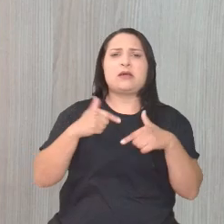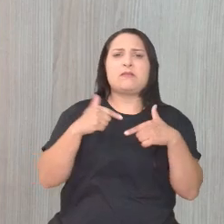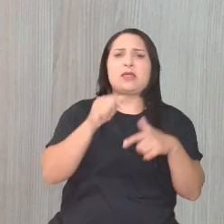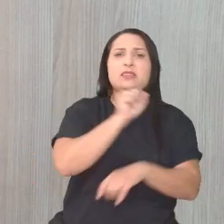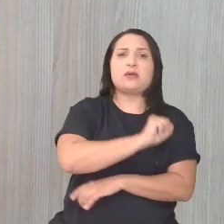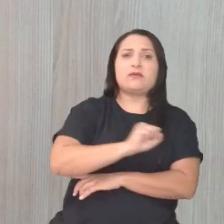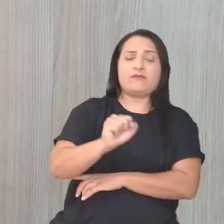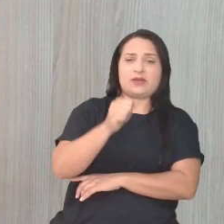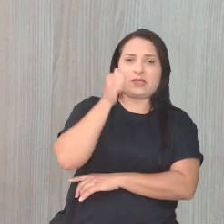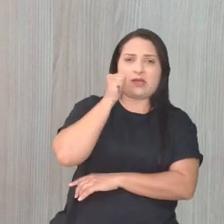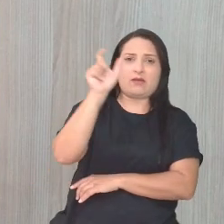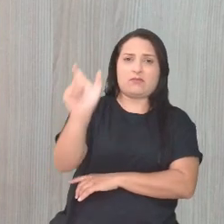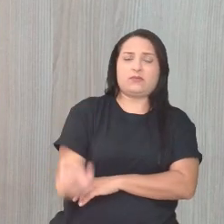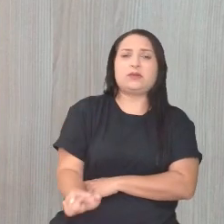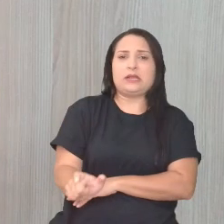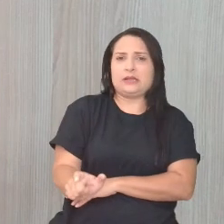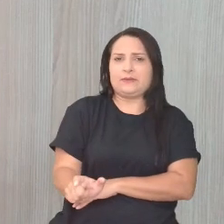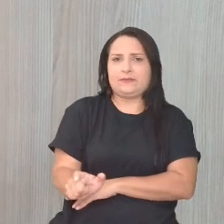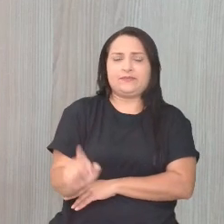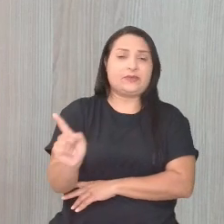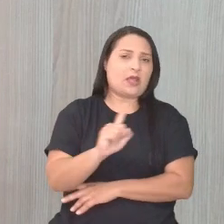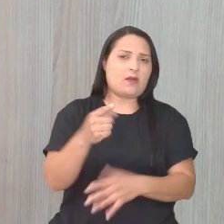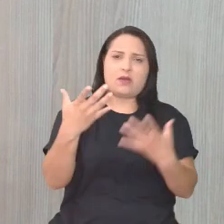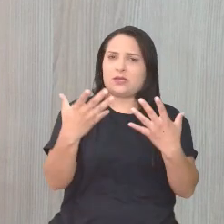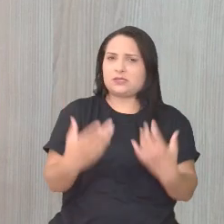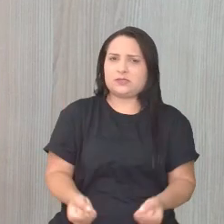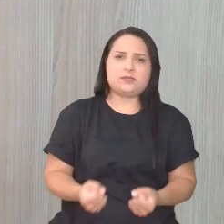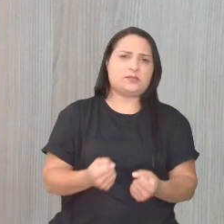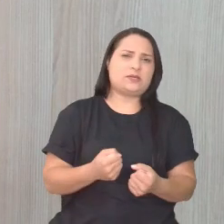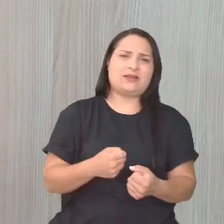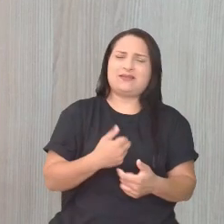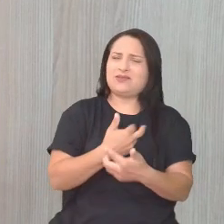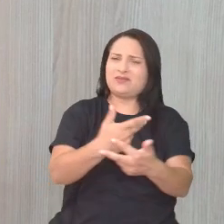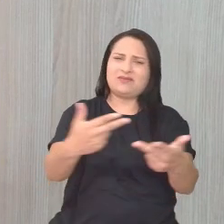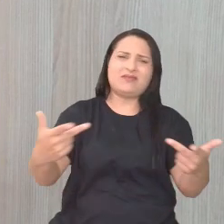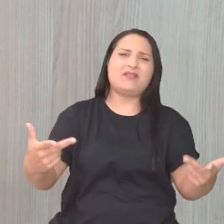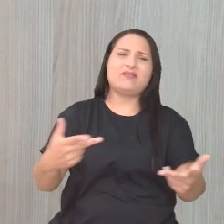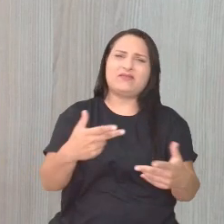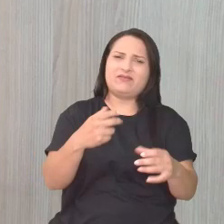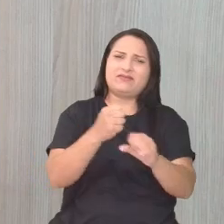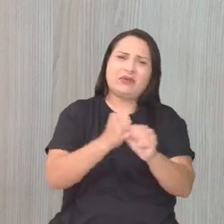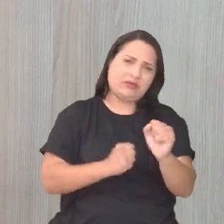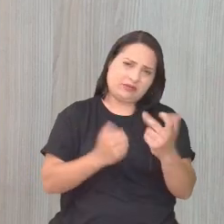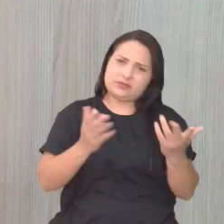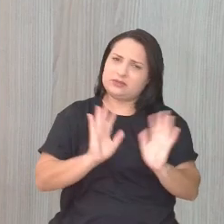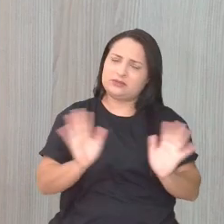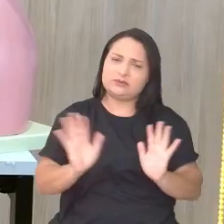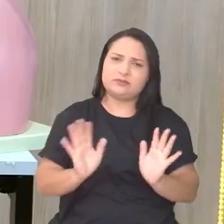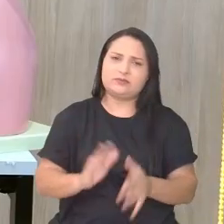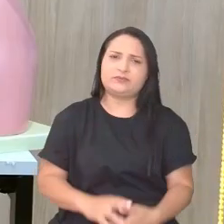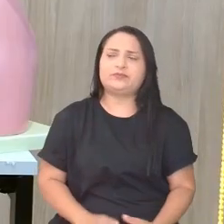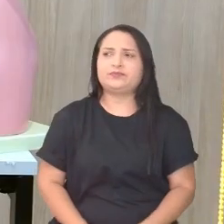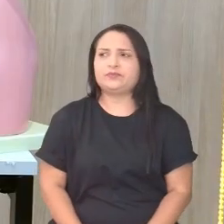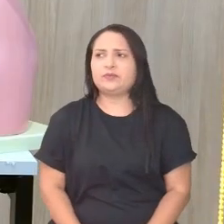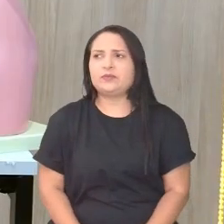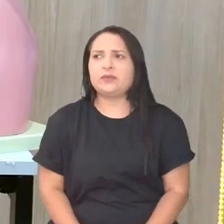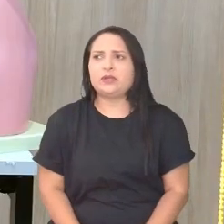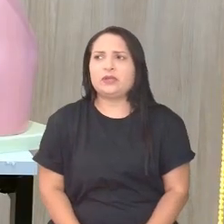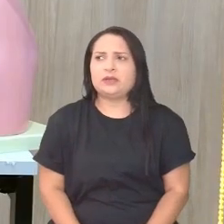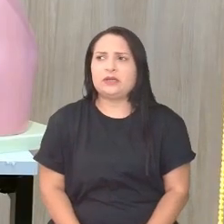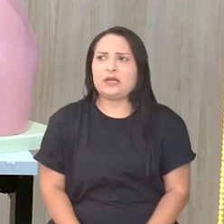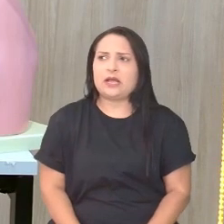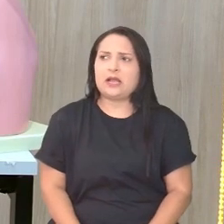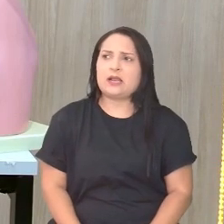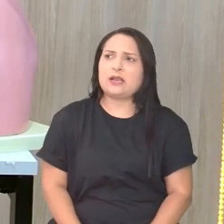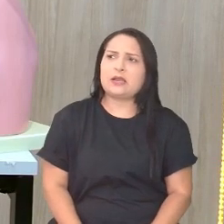medo, pessoal, denunciem e não aceitem esses processos de violência, tá certo? Pois é, professora Cláudia, lembrando, né, Cláudia, que às